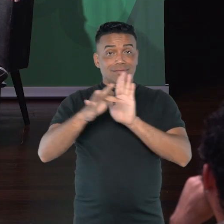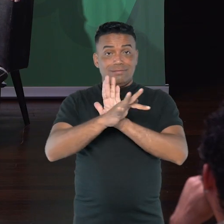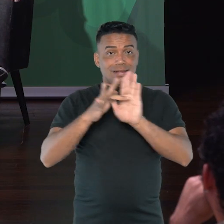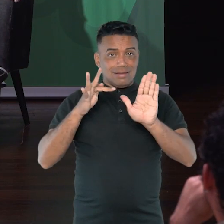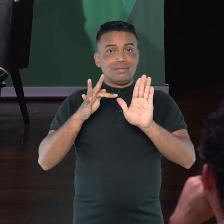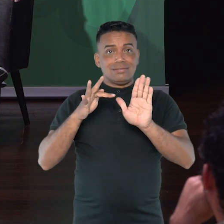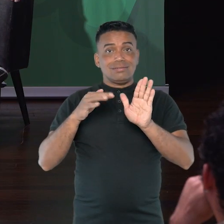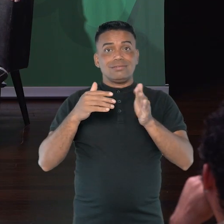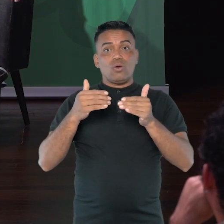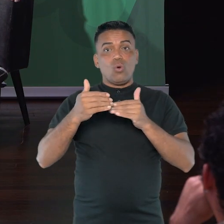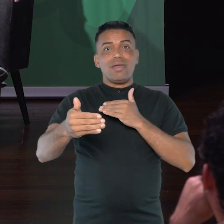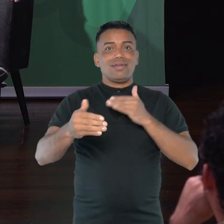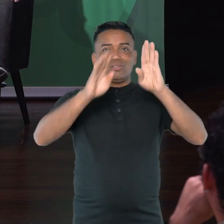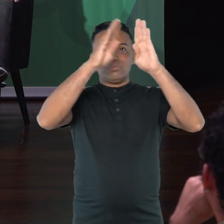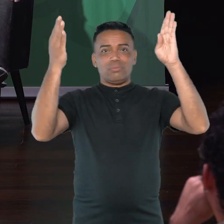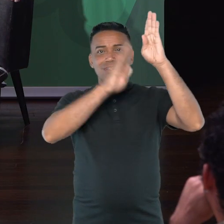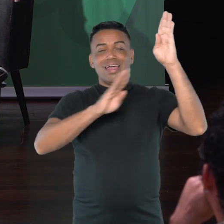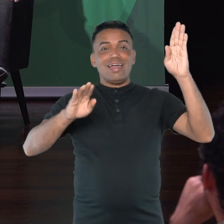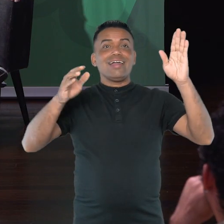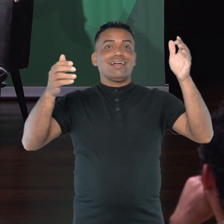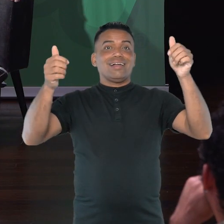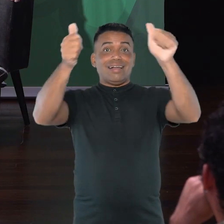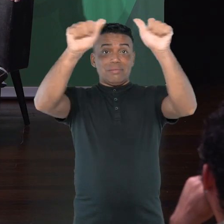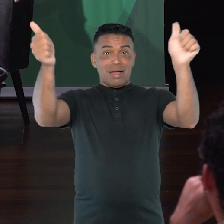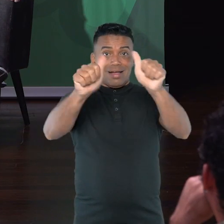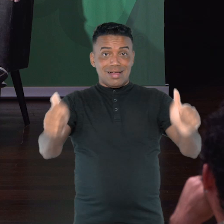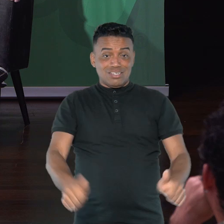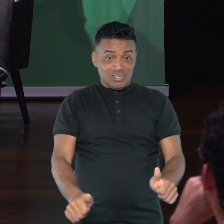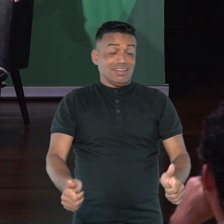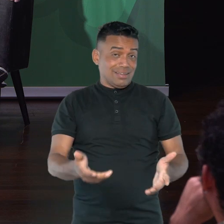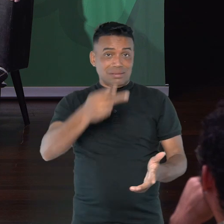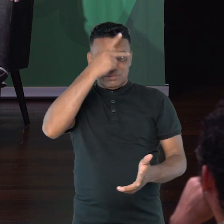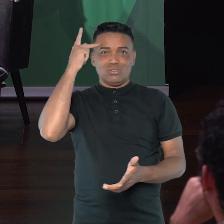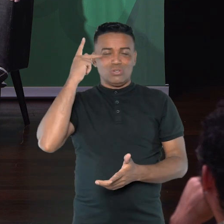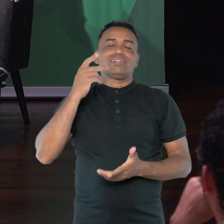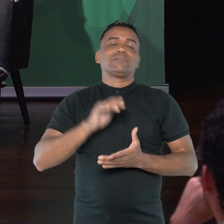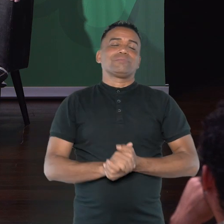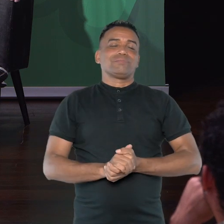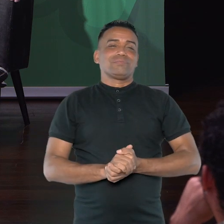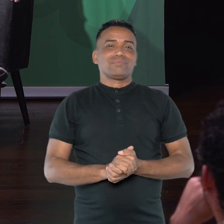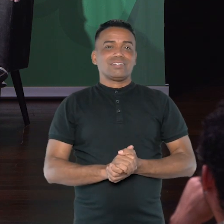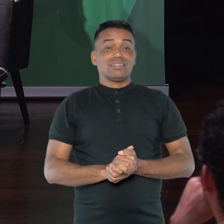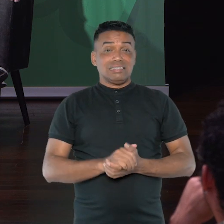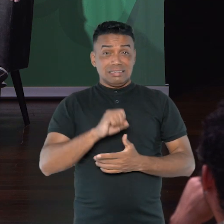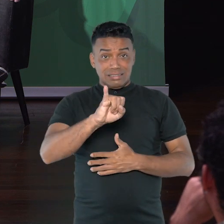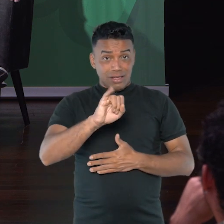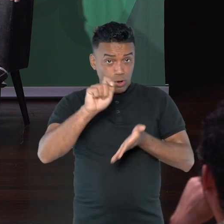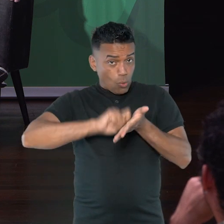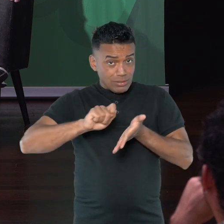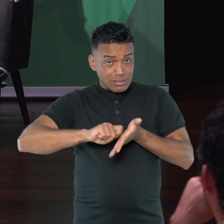está aqui na nossa entrada da biblioteca, mas ele escreveu uma frase que eu achei lapidar. que é se eu não